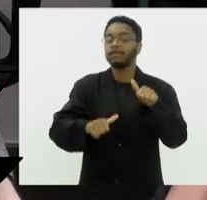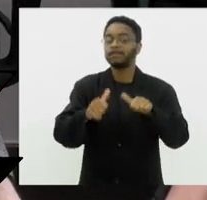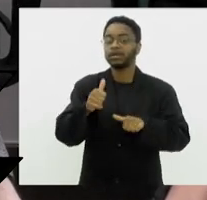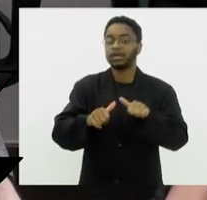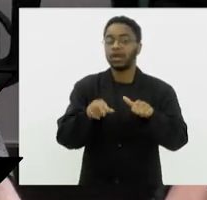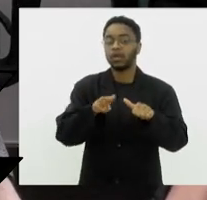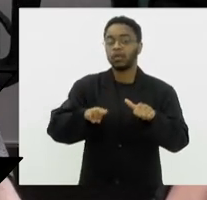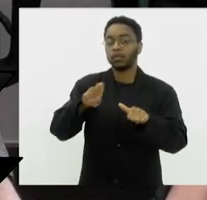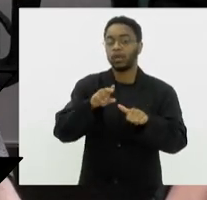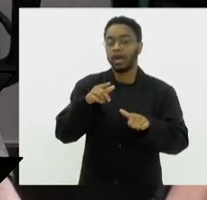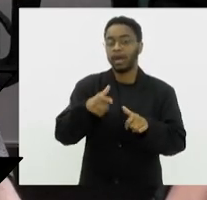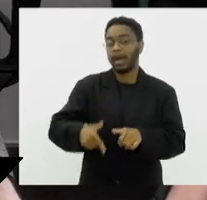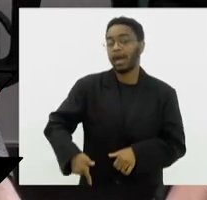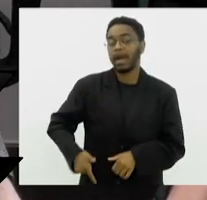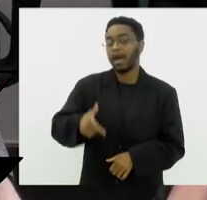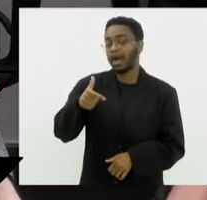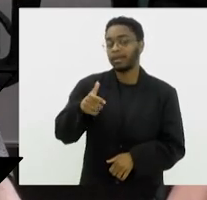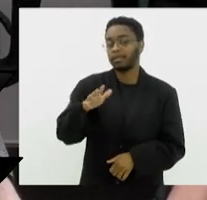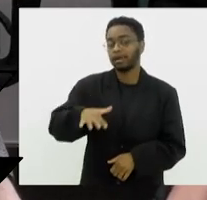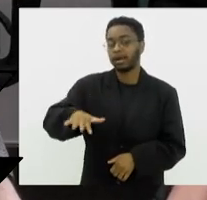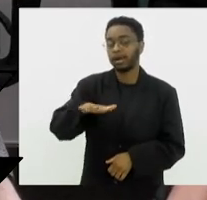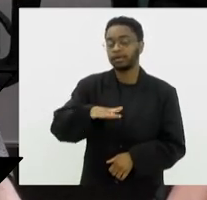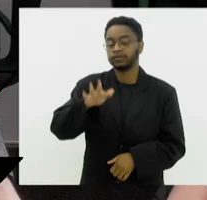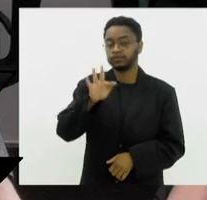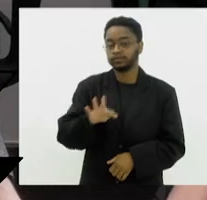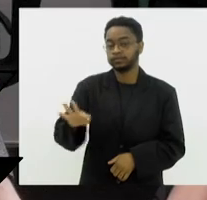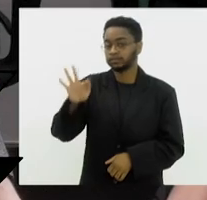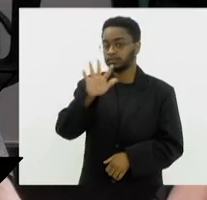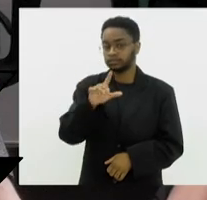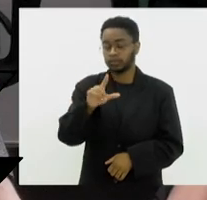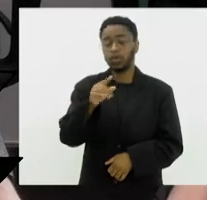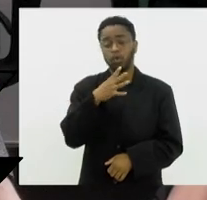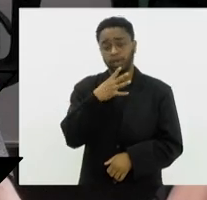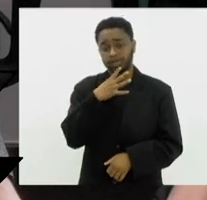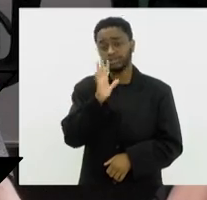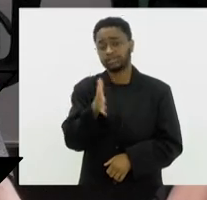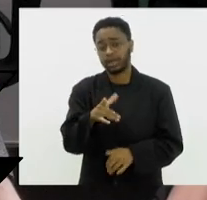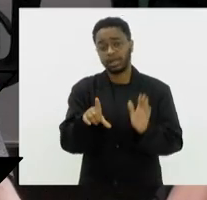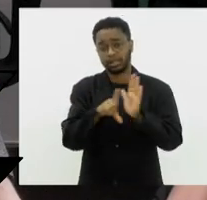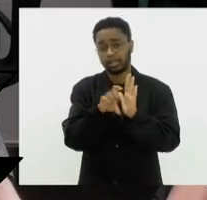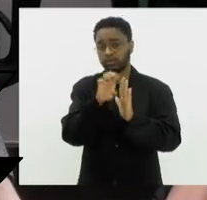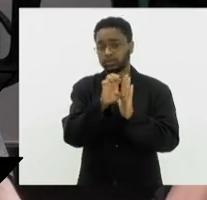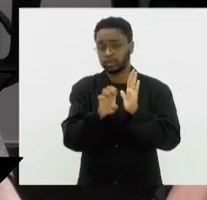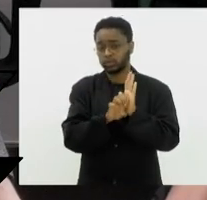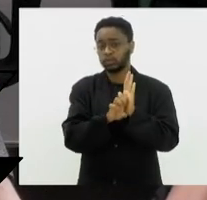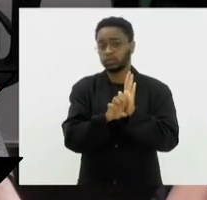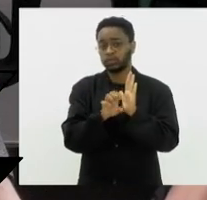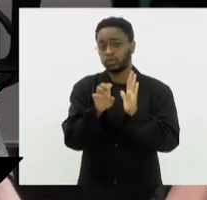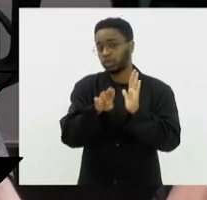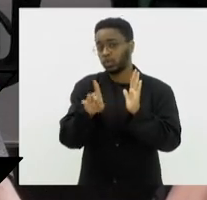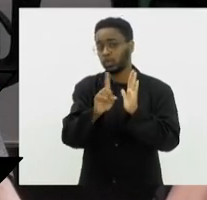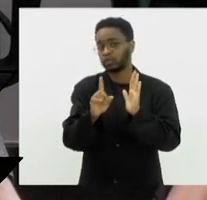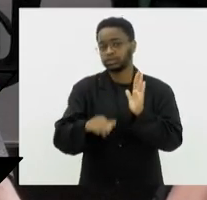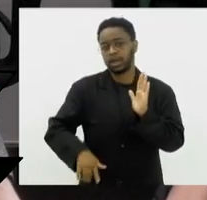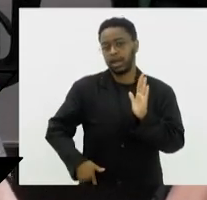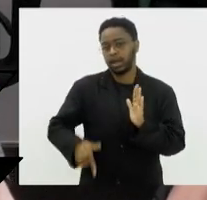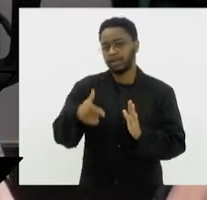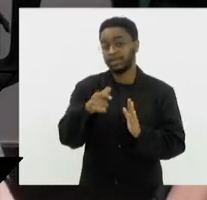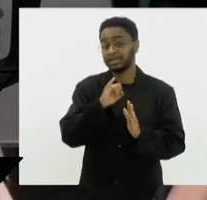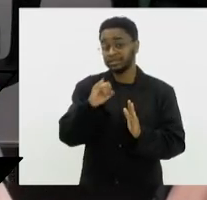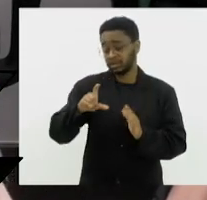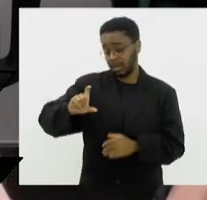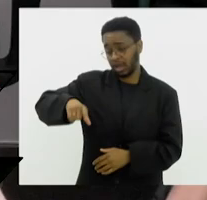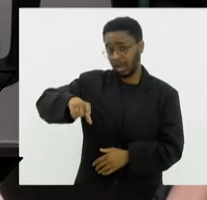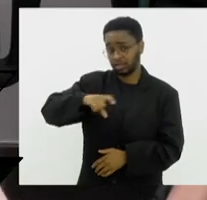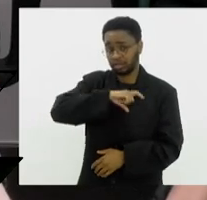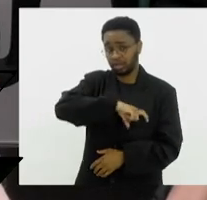as autoridades federais, elas conhecem a lei do Estatuto de Desarmamento. Se o cara apresentar a carteirinha